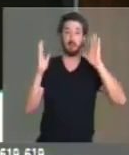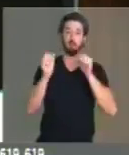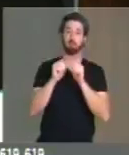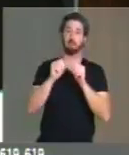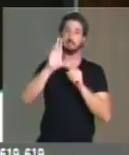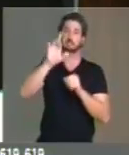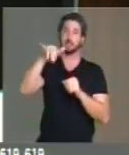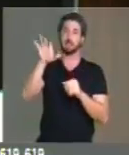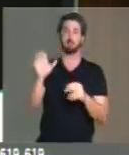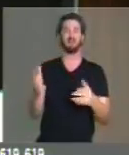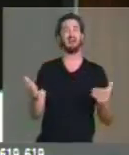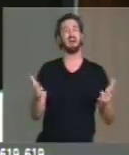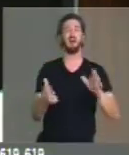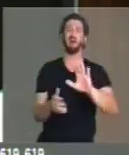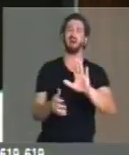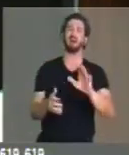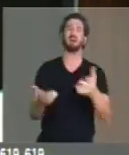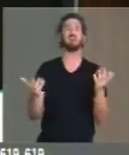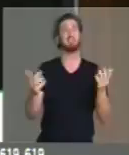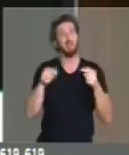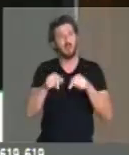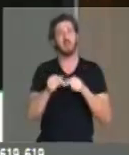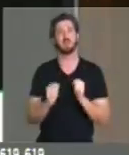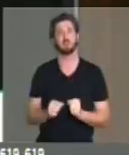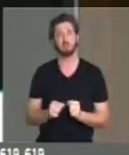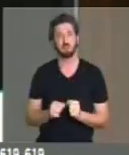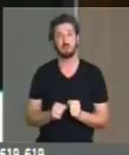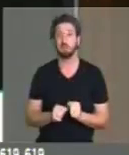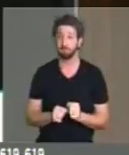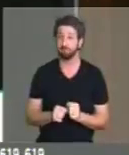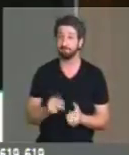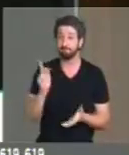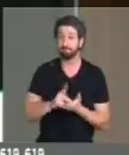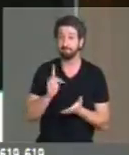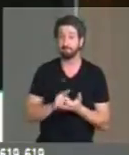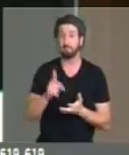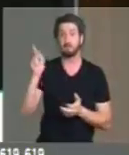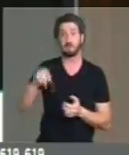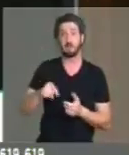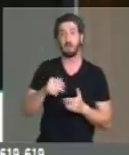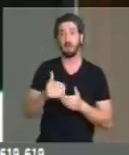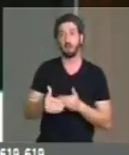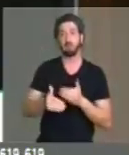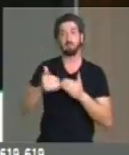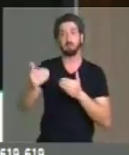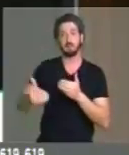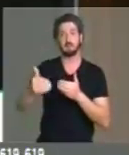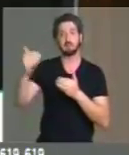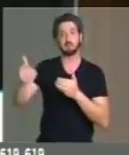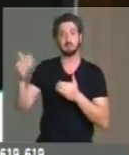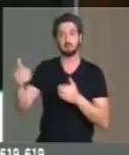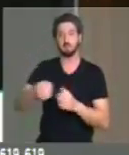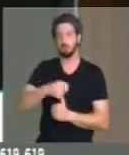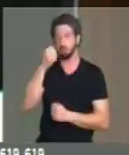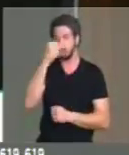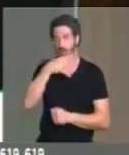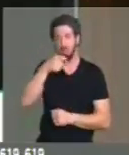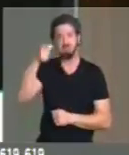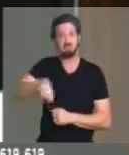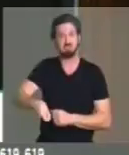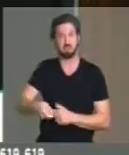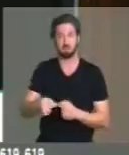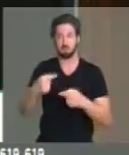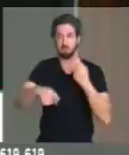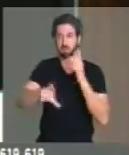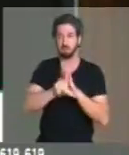um crime. Então, o que nós estamos vendo hoje, nós estamos vendo, na verdade, é avançar a arbitrariedade e